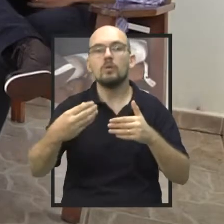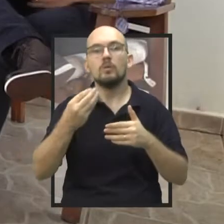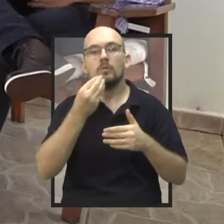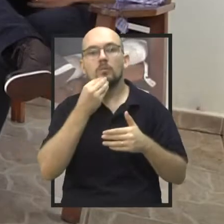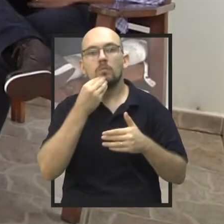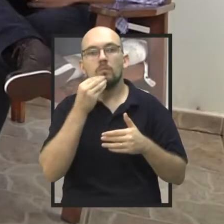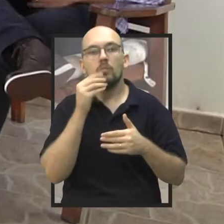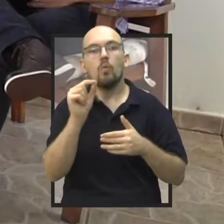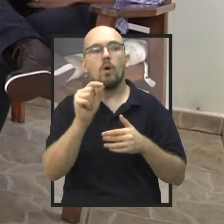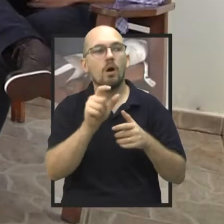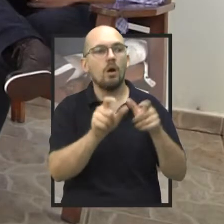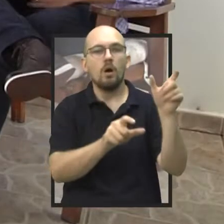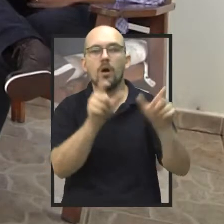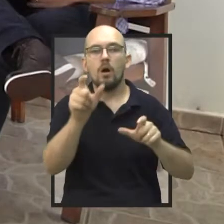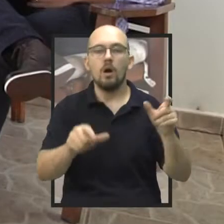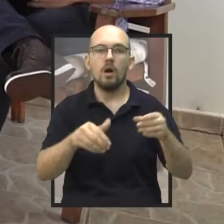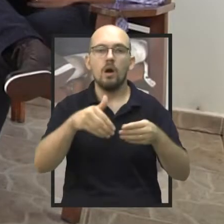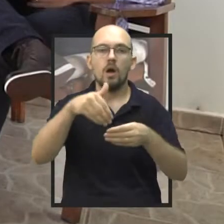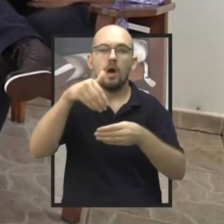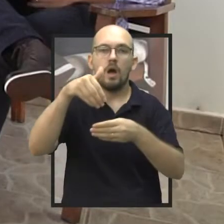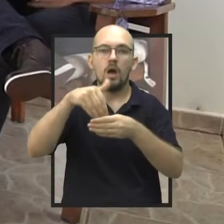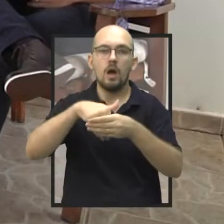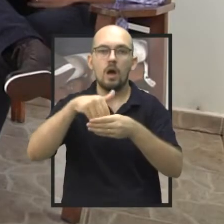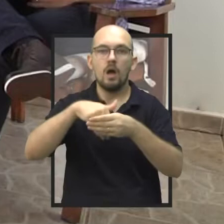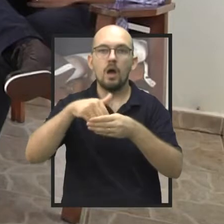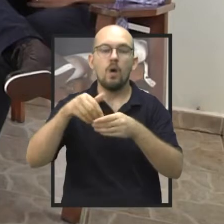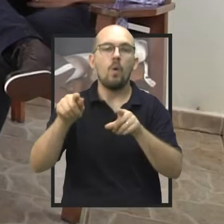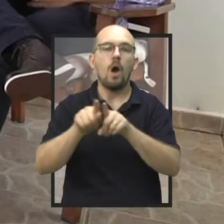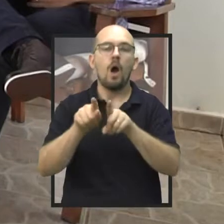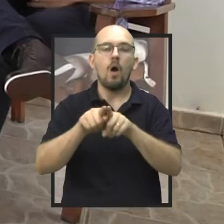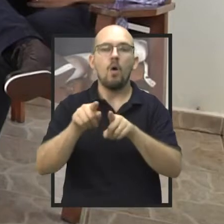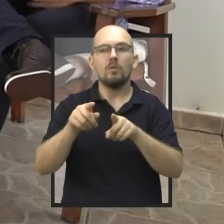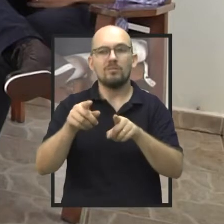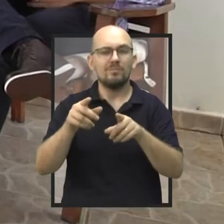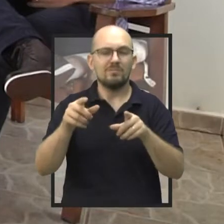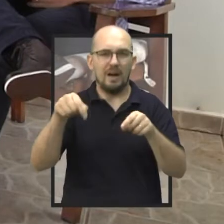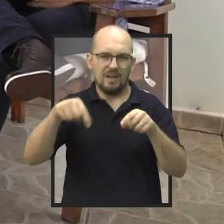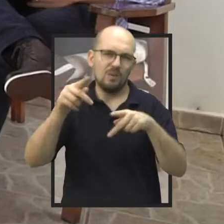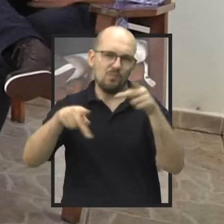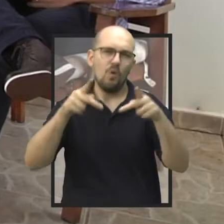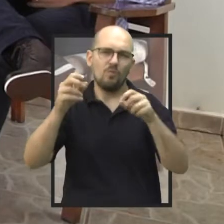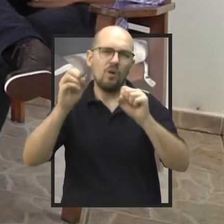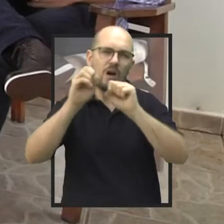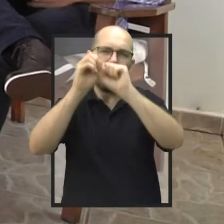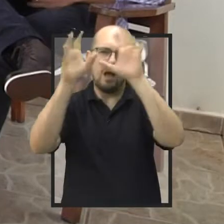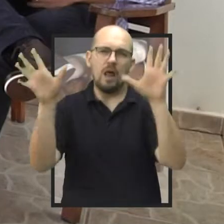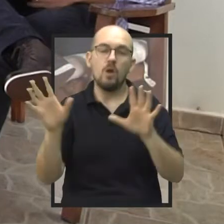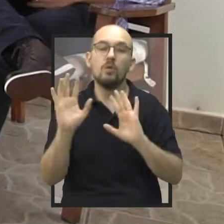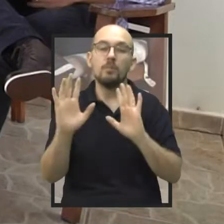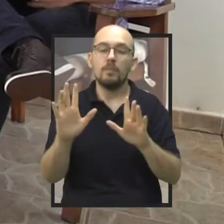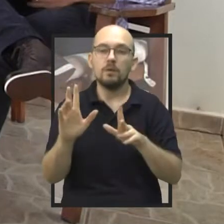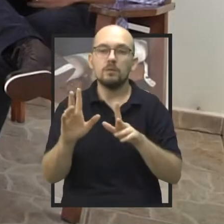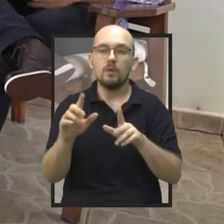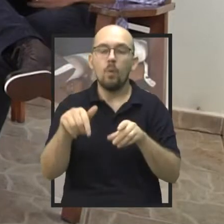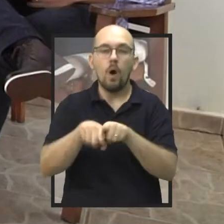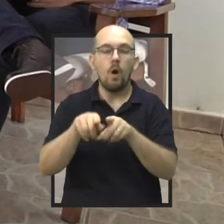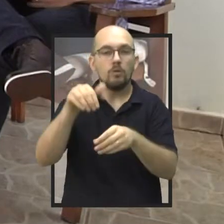um eleitorado, não um eleitorado esclarecido. O eleitorado de Jaú é esclarecido, mas um